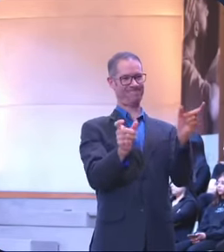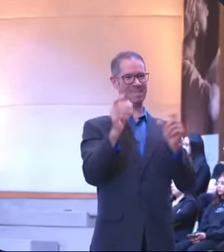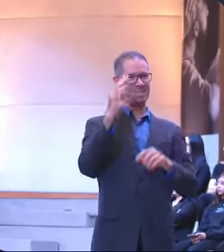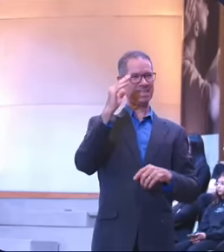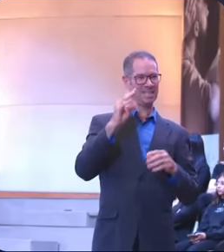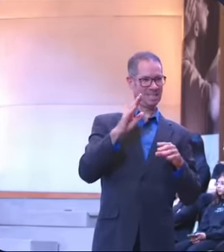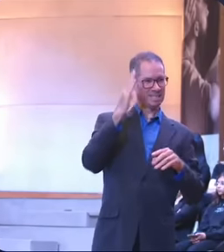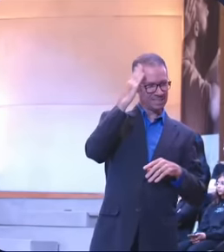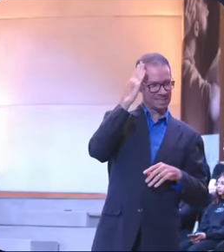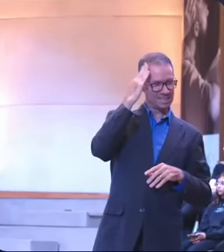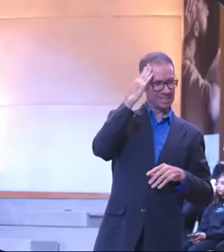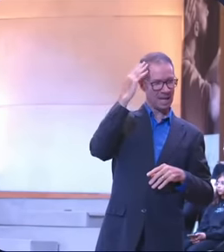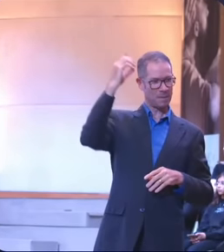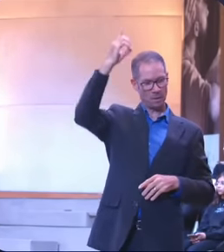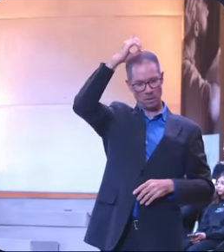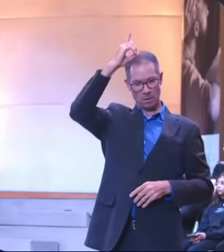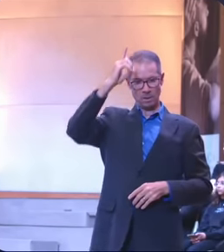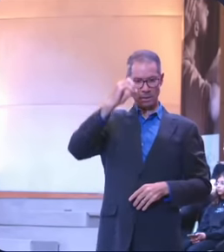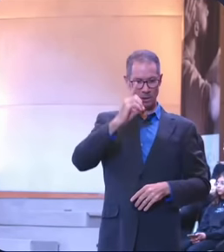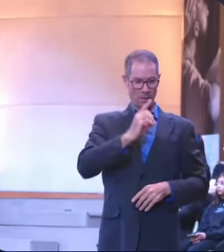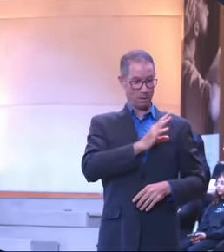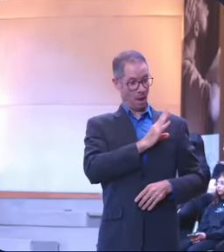Sabe como é que eu vejo um avivamento?